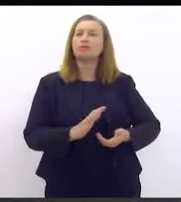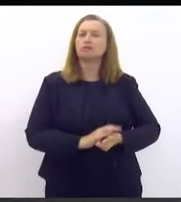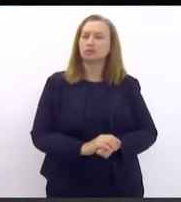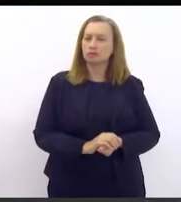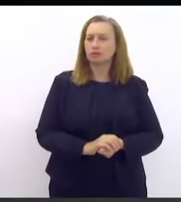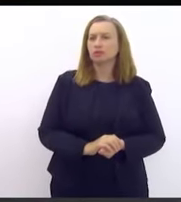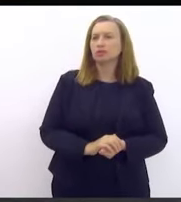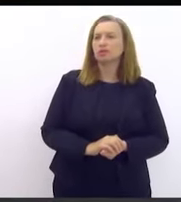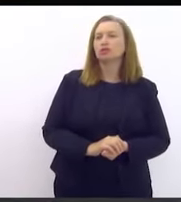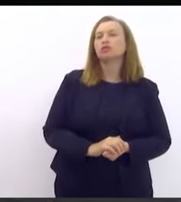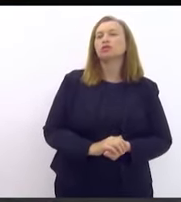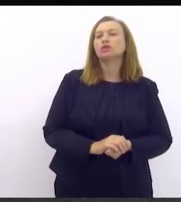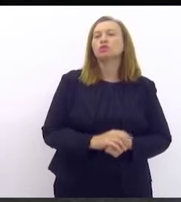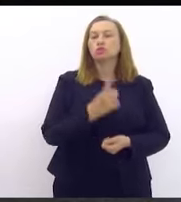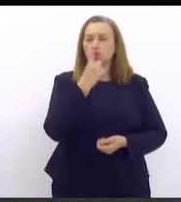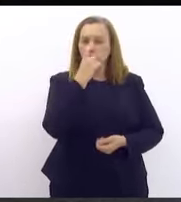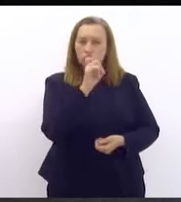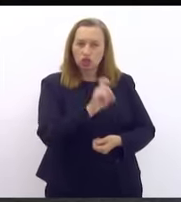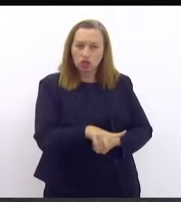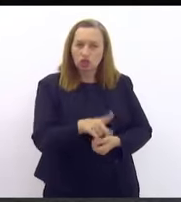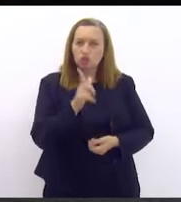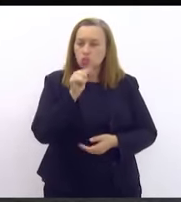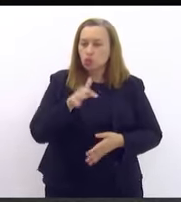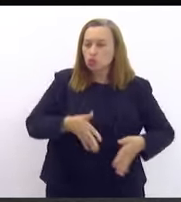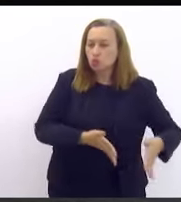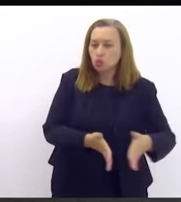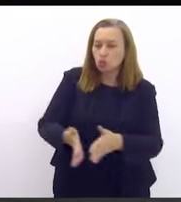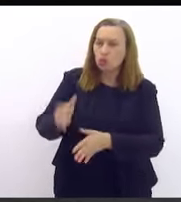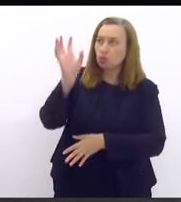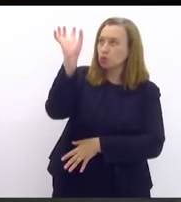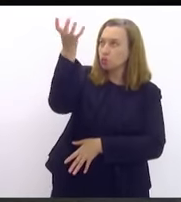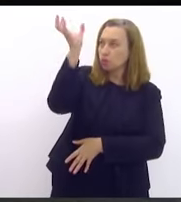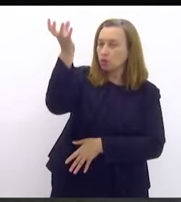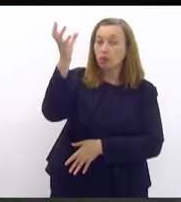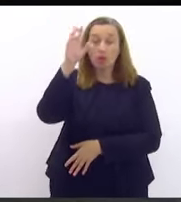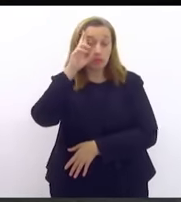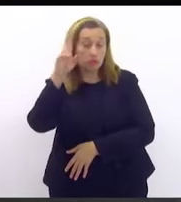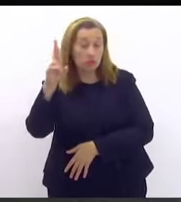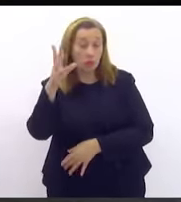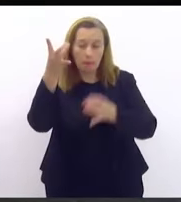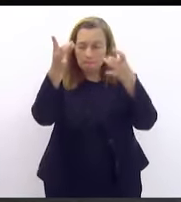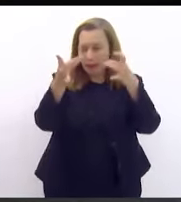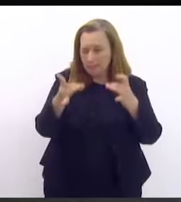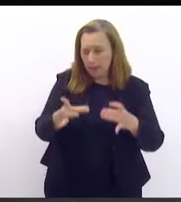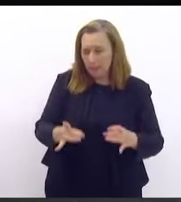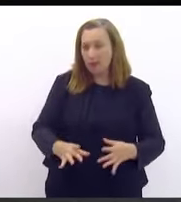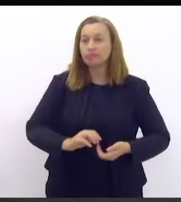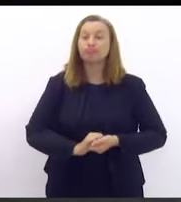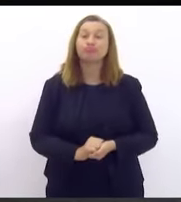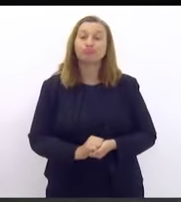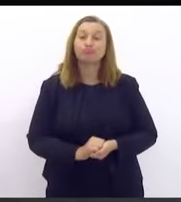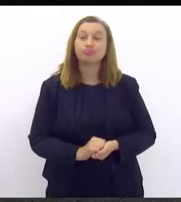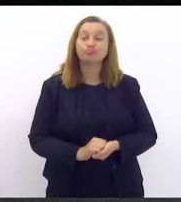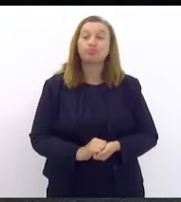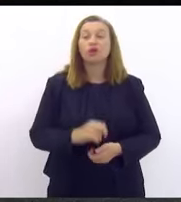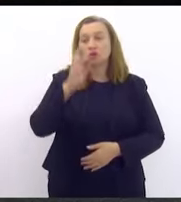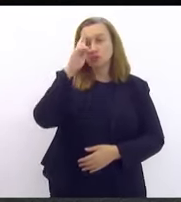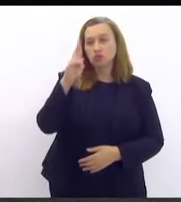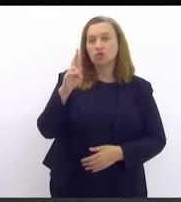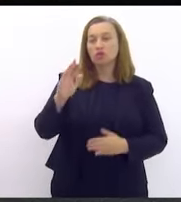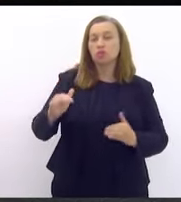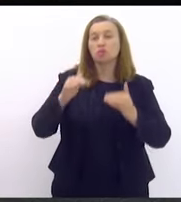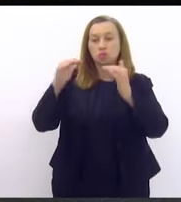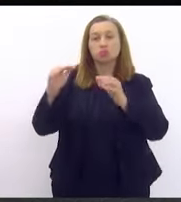A questão dos resíduos, a questão dos rios, a questão do clima, Vossa Excelência foi detalhado. E Vossa Excelência